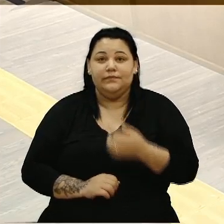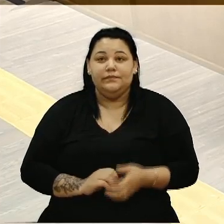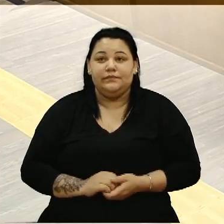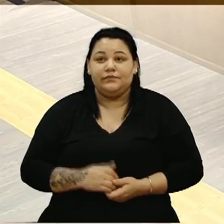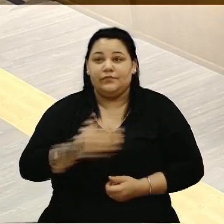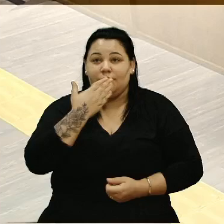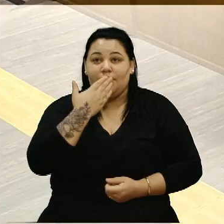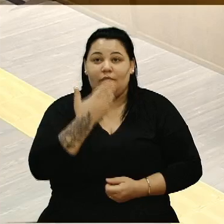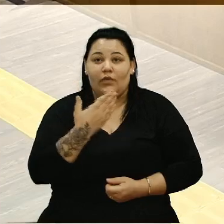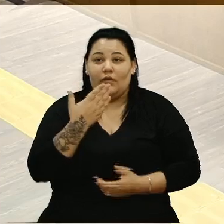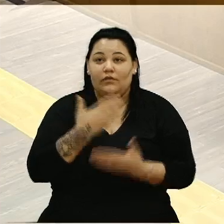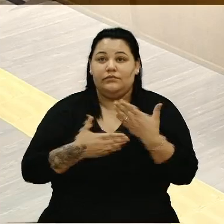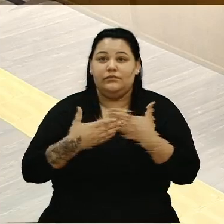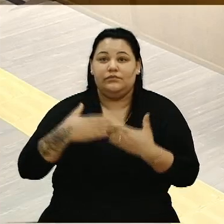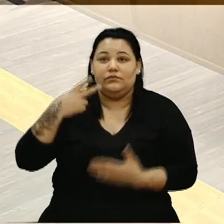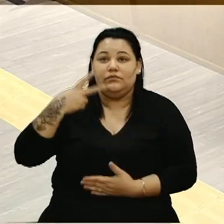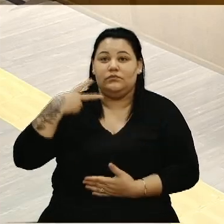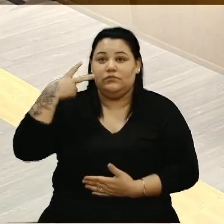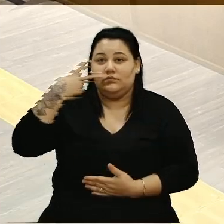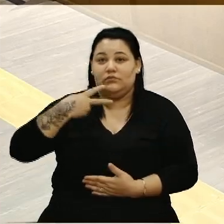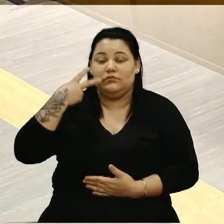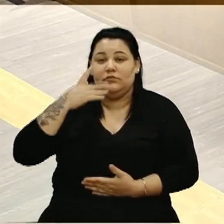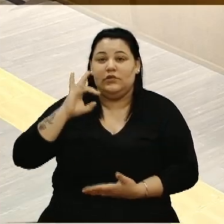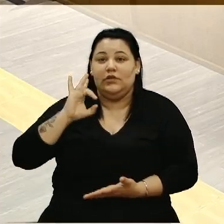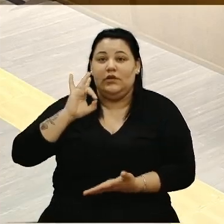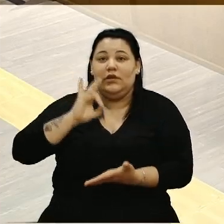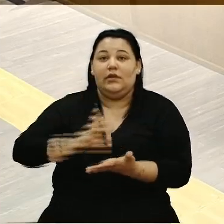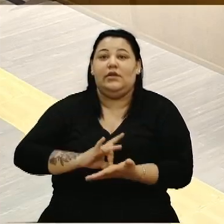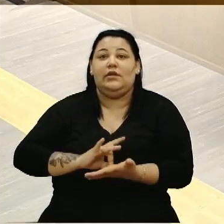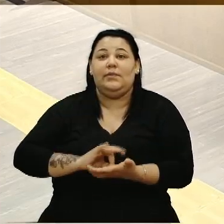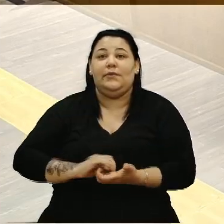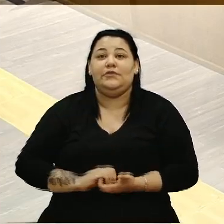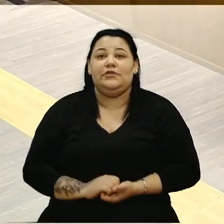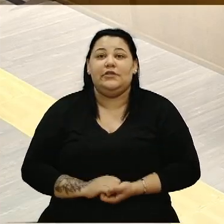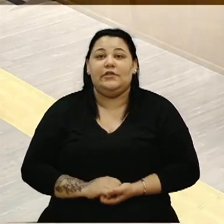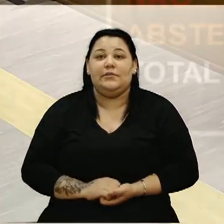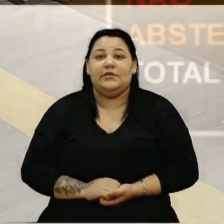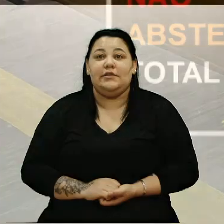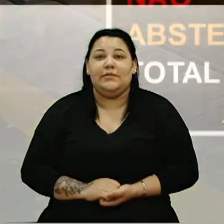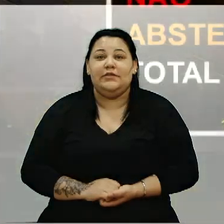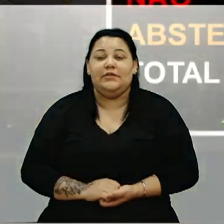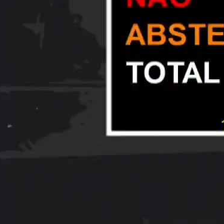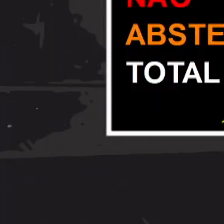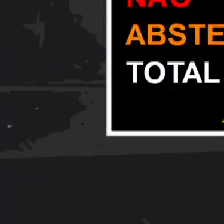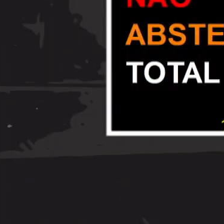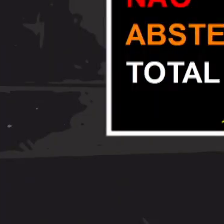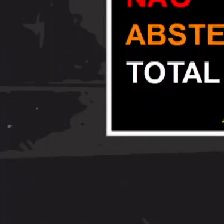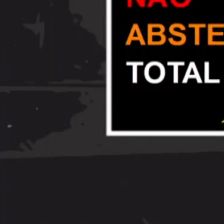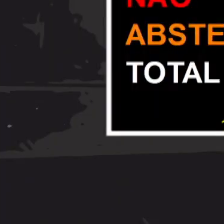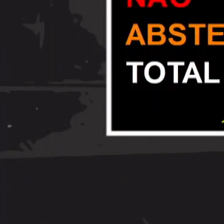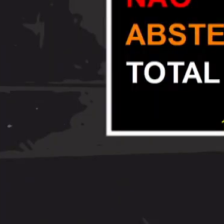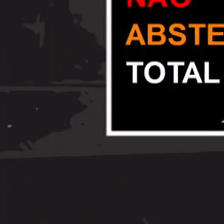vereadoras e vereadores que registrem os seus votos. Voto sim, senhora presidente.